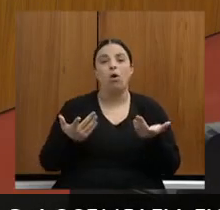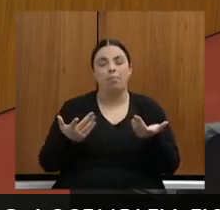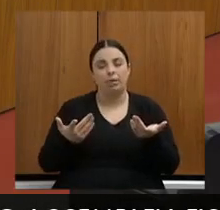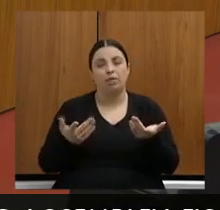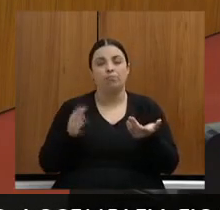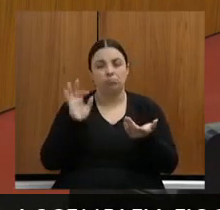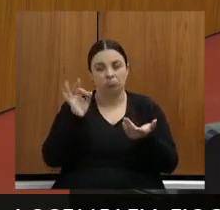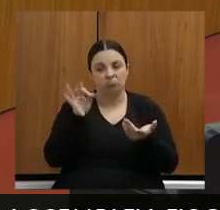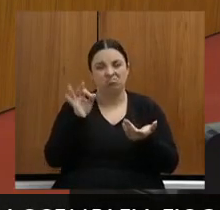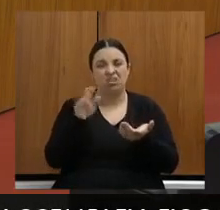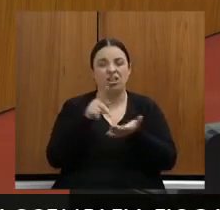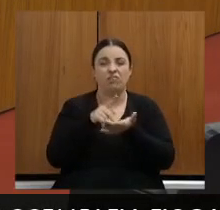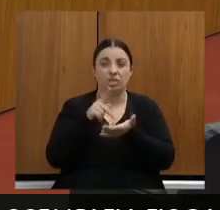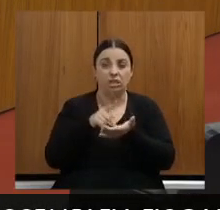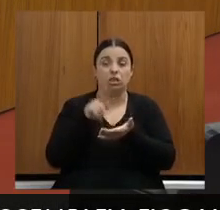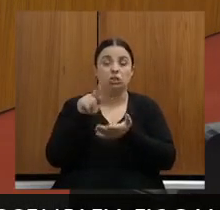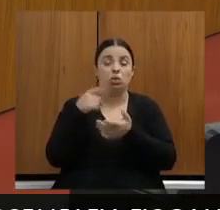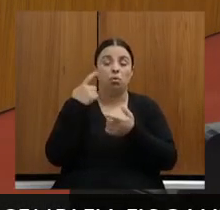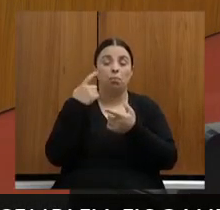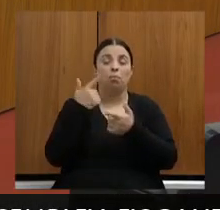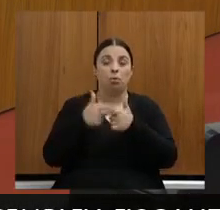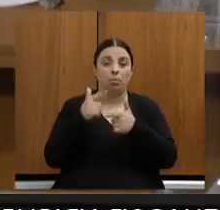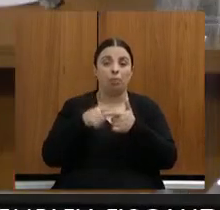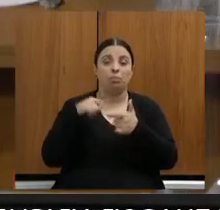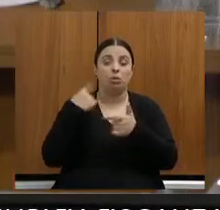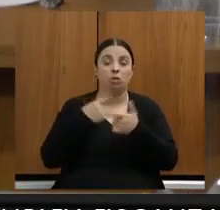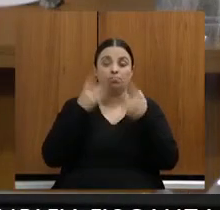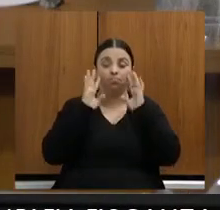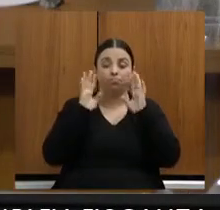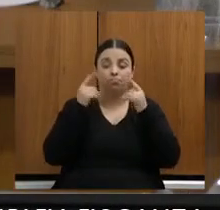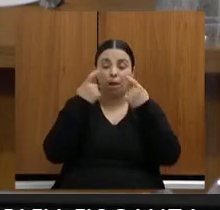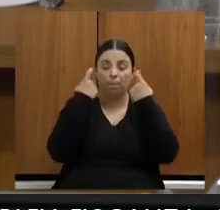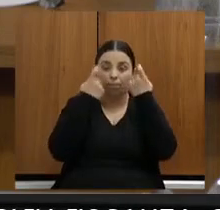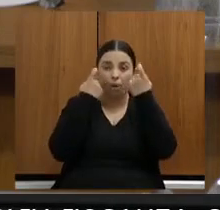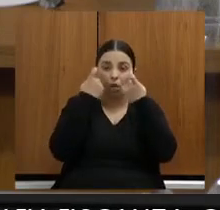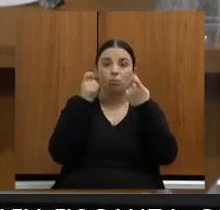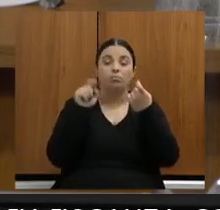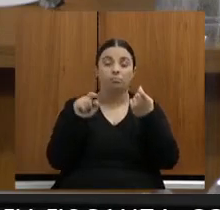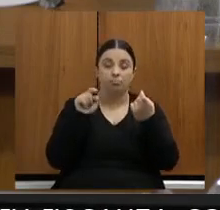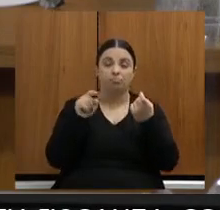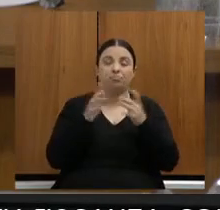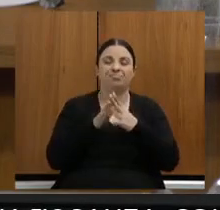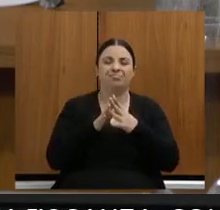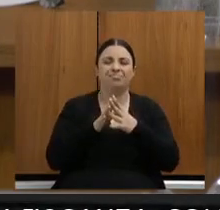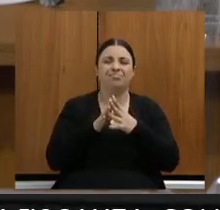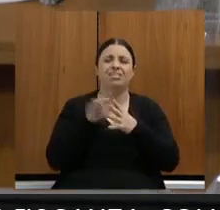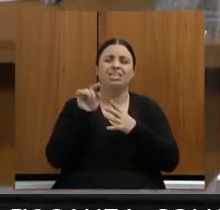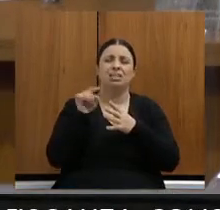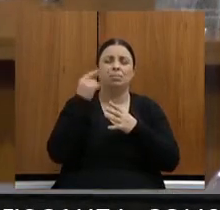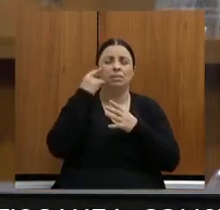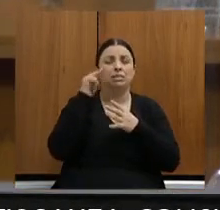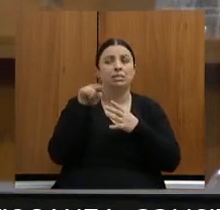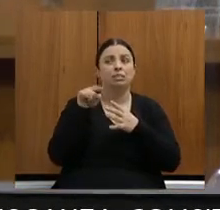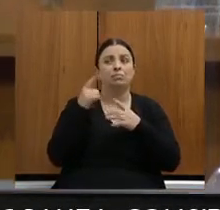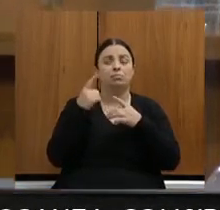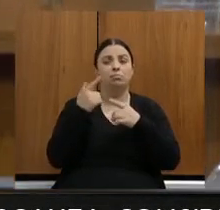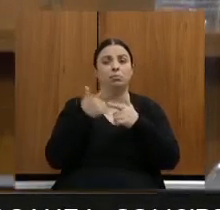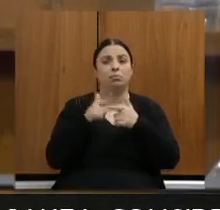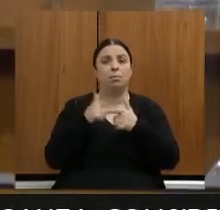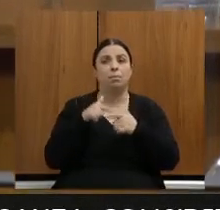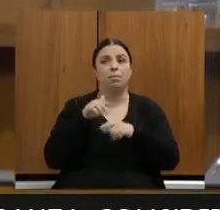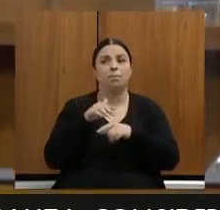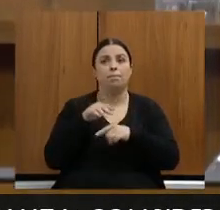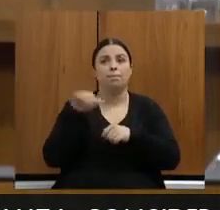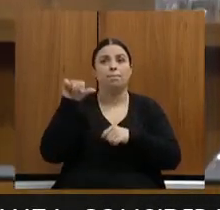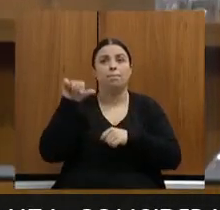é um problema que tem que preocupar nós todos e eu digo que se esse problema seria mais agravado não fosse exatamente